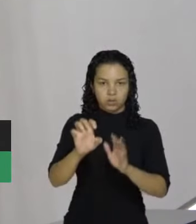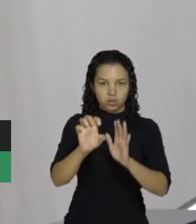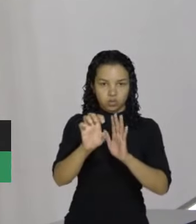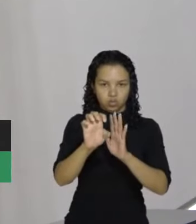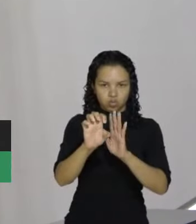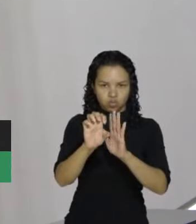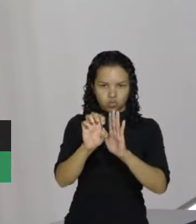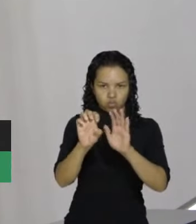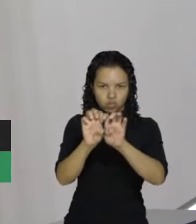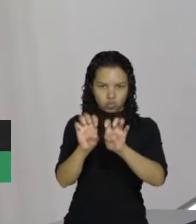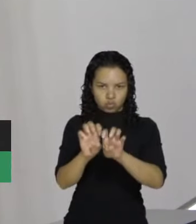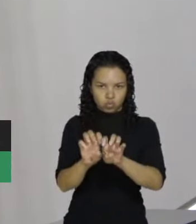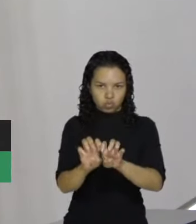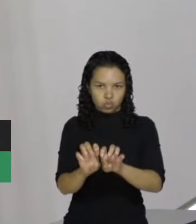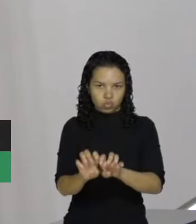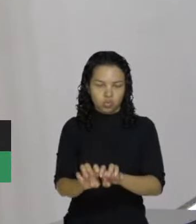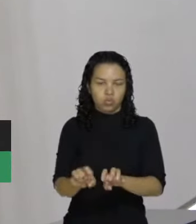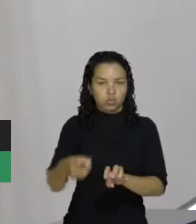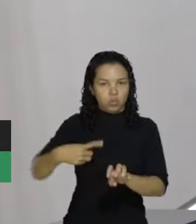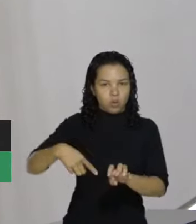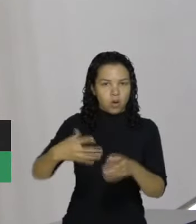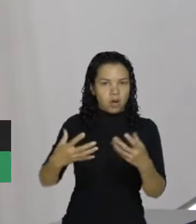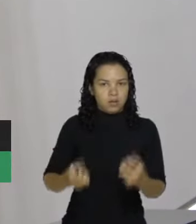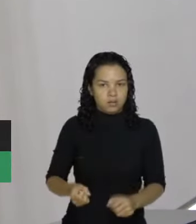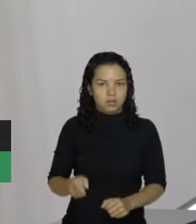é aceitável. Então,